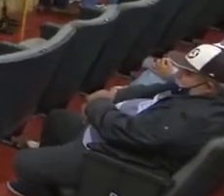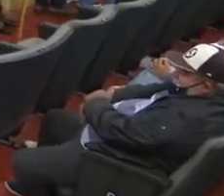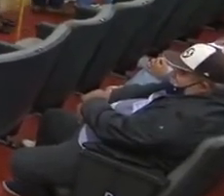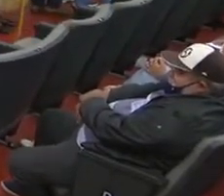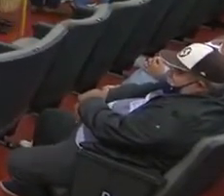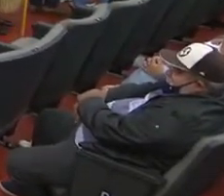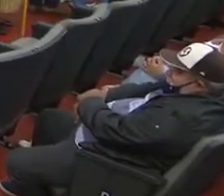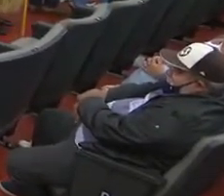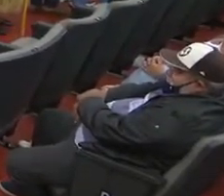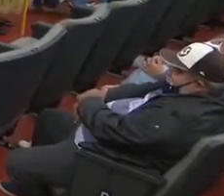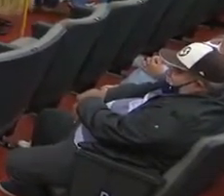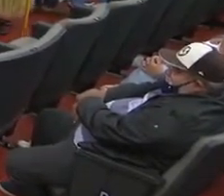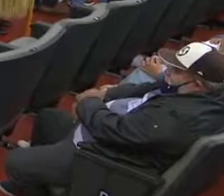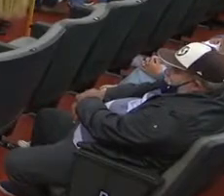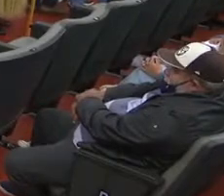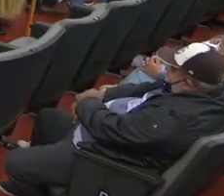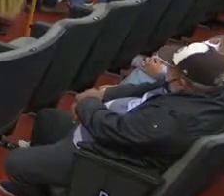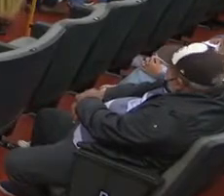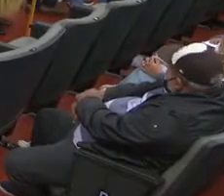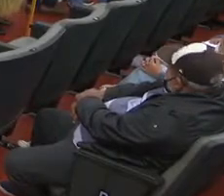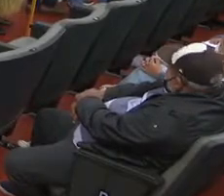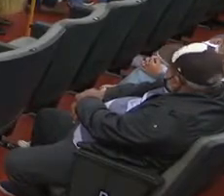E aí